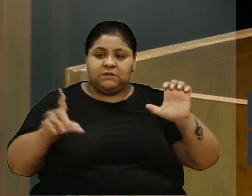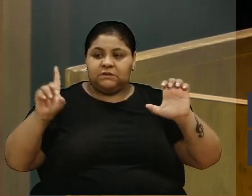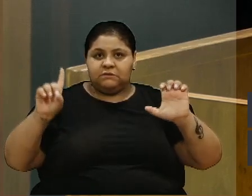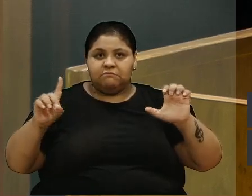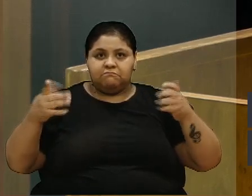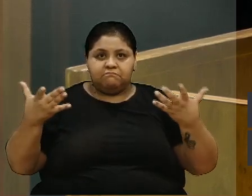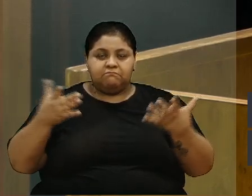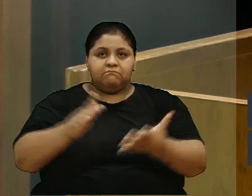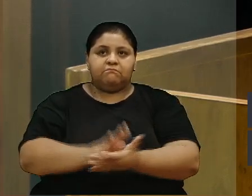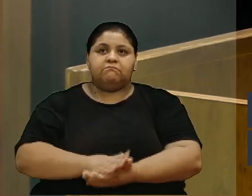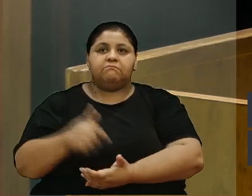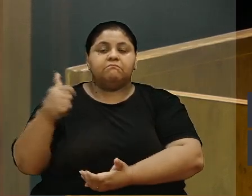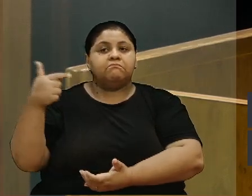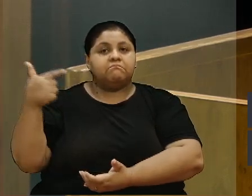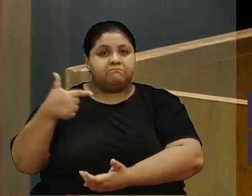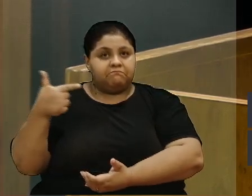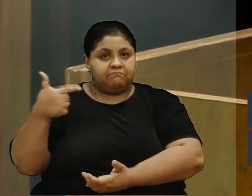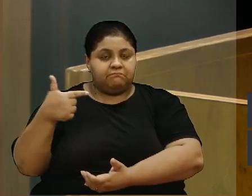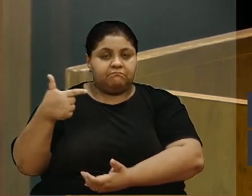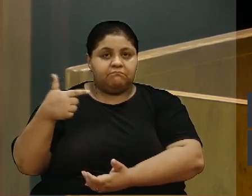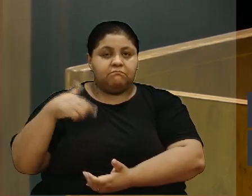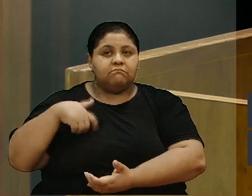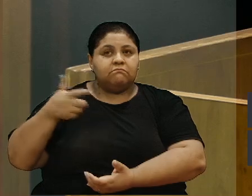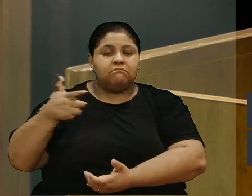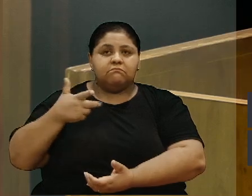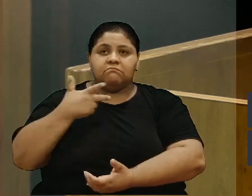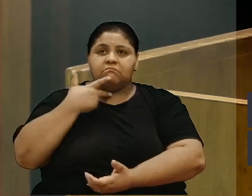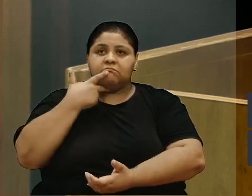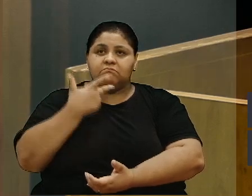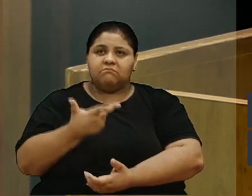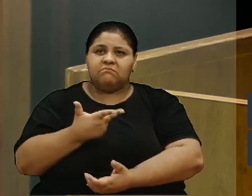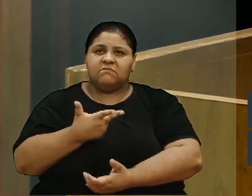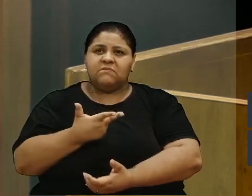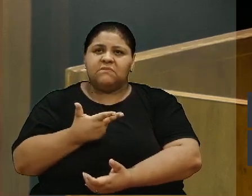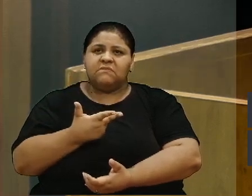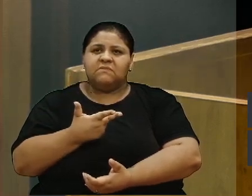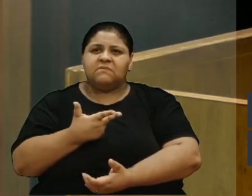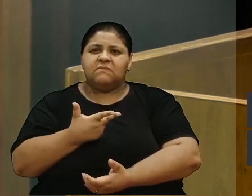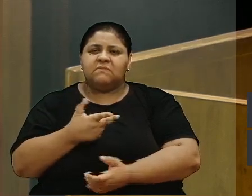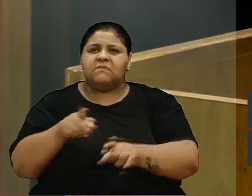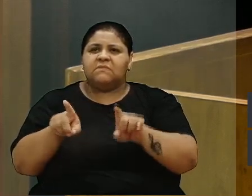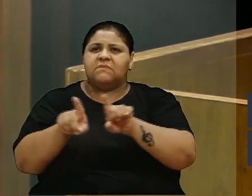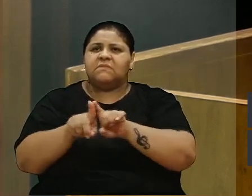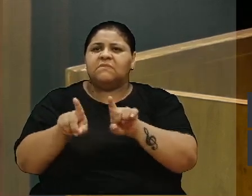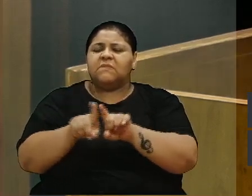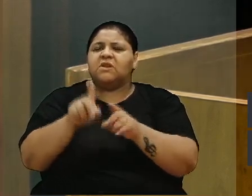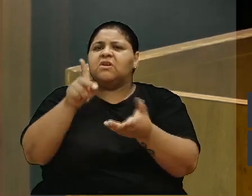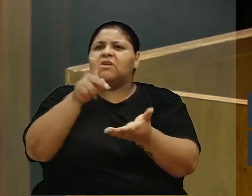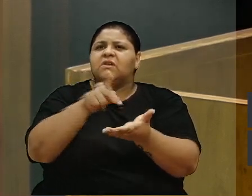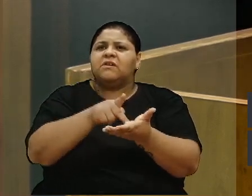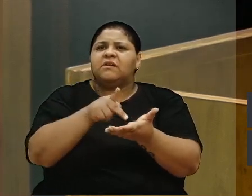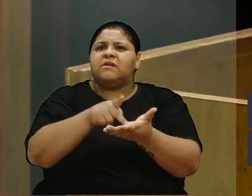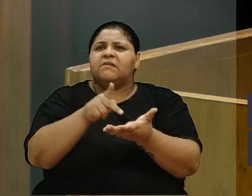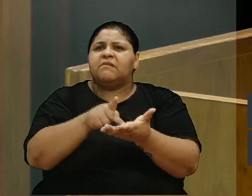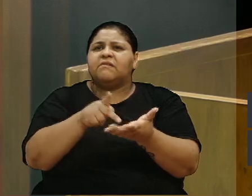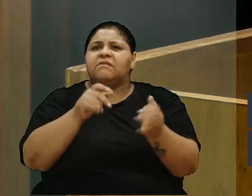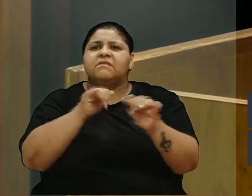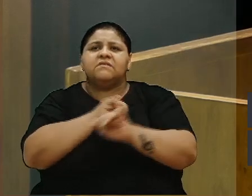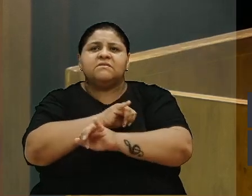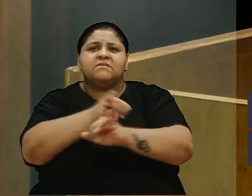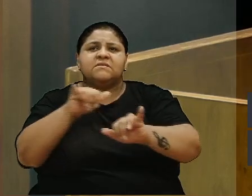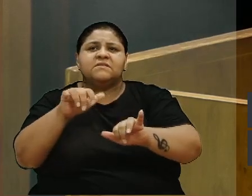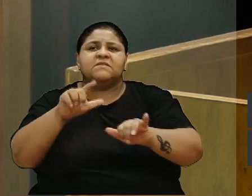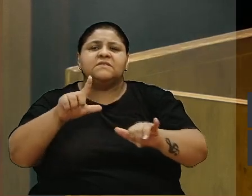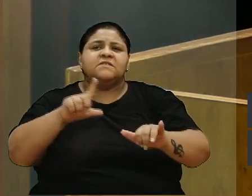é. Segunda coisa aqui, eu queria dizer que ele até deu aquele migué, usou de eufemismo, dizendo que, na verdade, o que ele falou em campanha é que não iria ter a